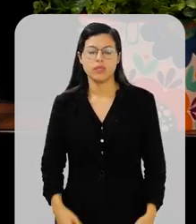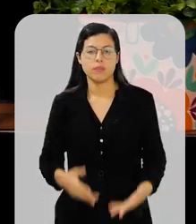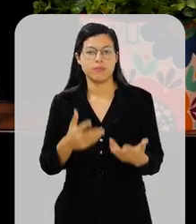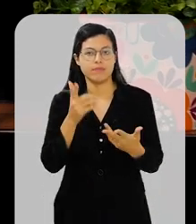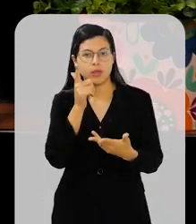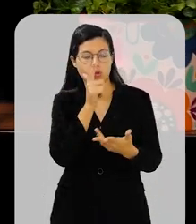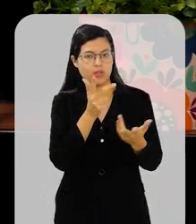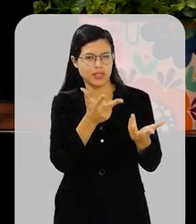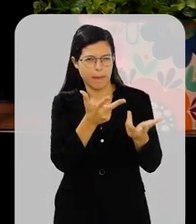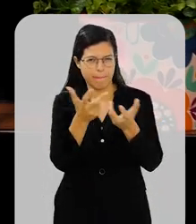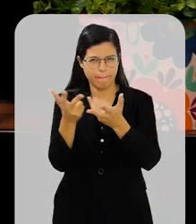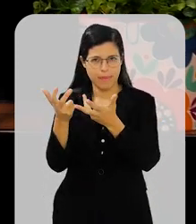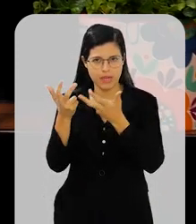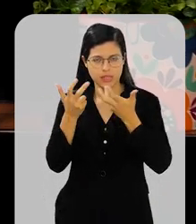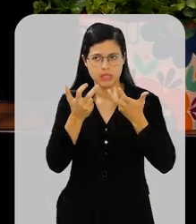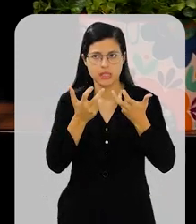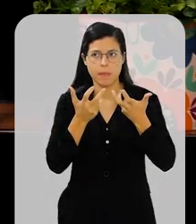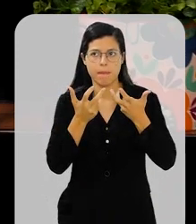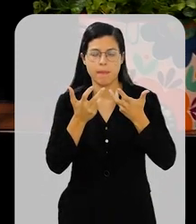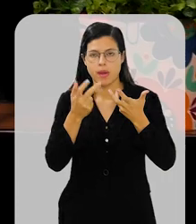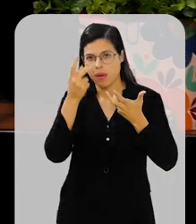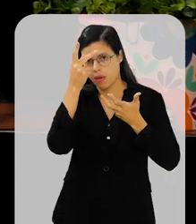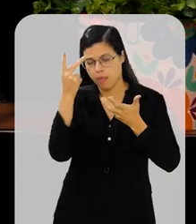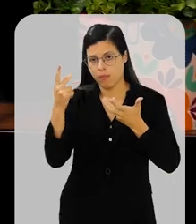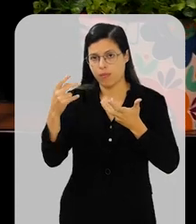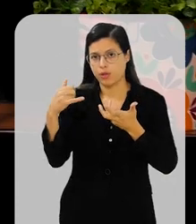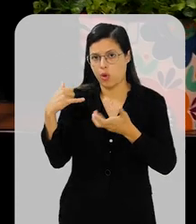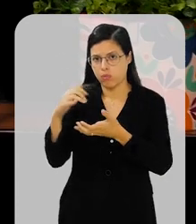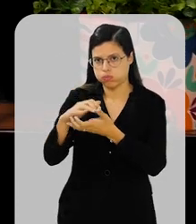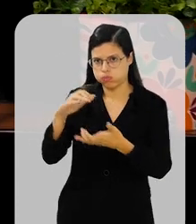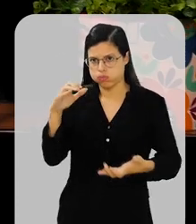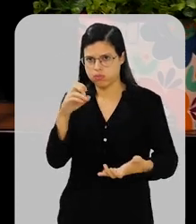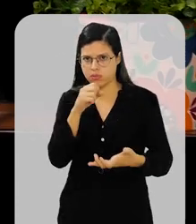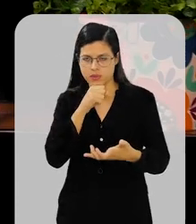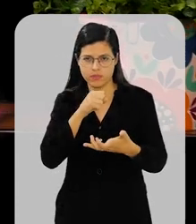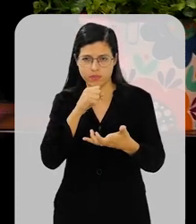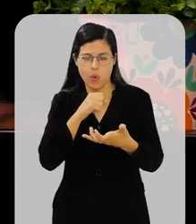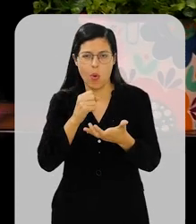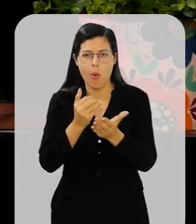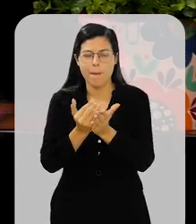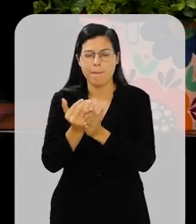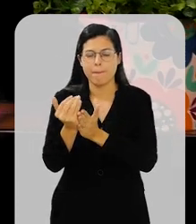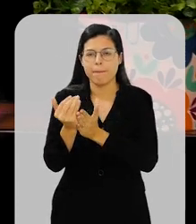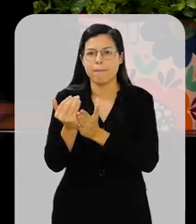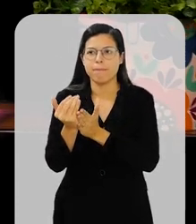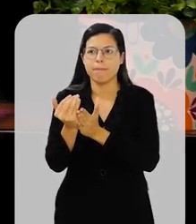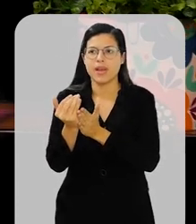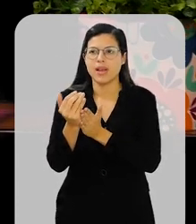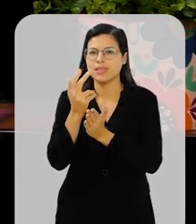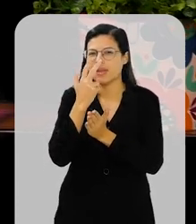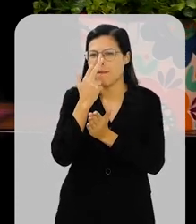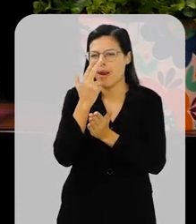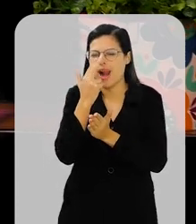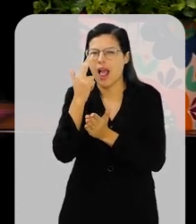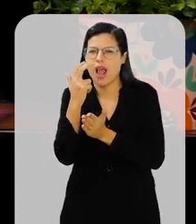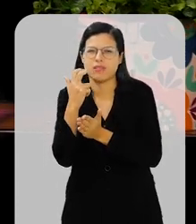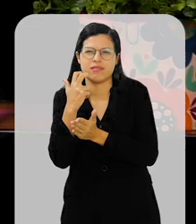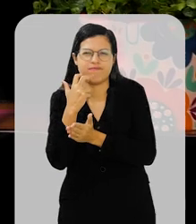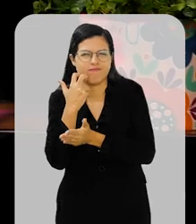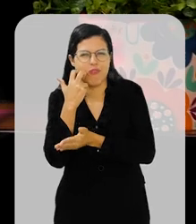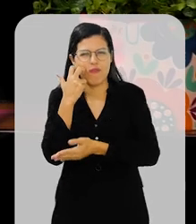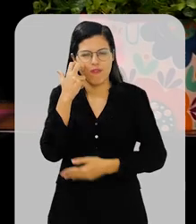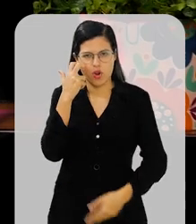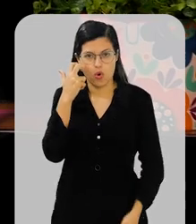Para identificar quando o idoso, ele começa a ficar assim,